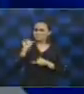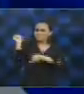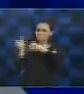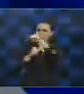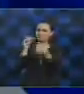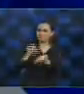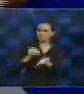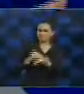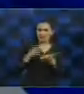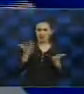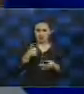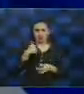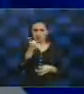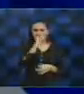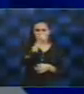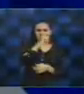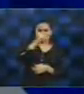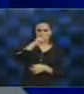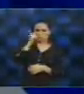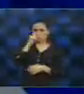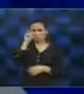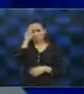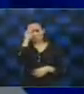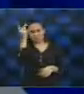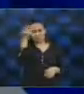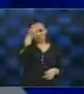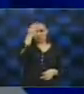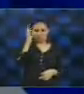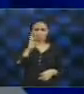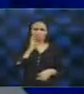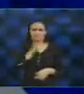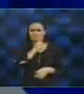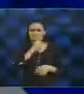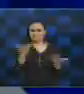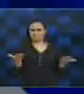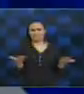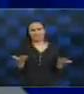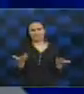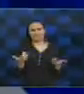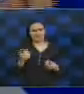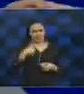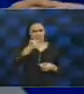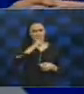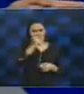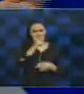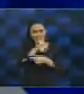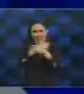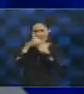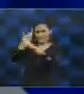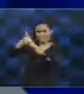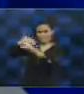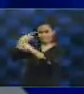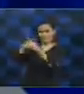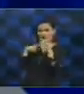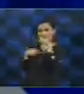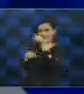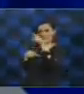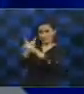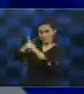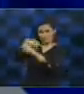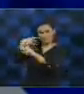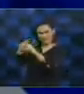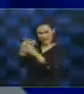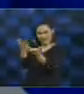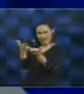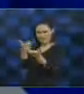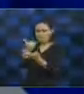bebo e que eu fico tonto no restaurante, entende isso? Se tem uma pessoa que eu conheço na minha vida que bebe mais do que eu, é ele. Até porque ele costumava dar